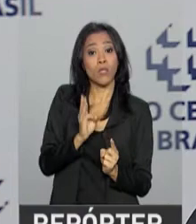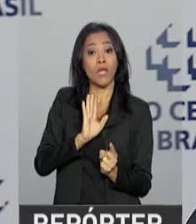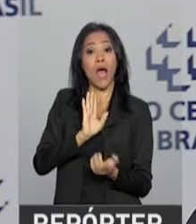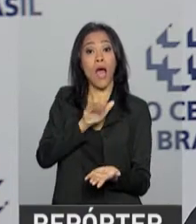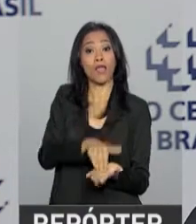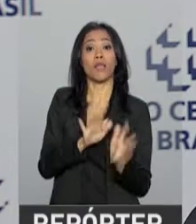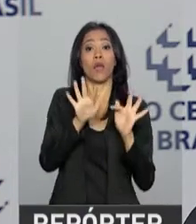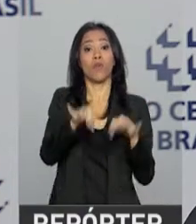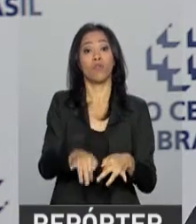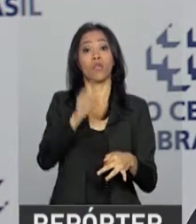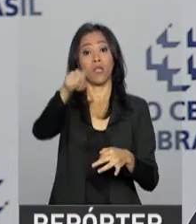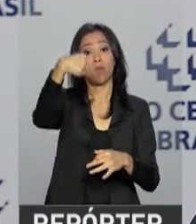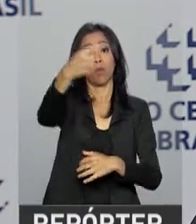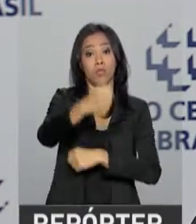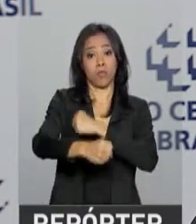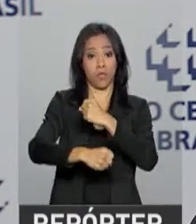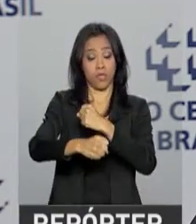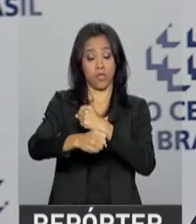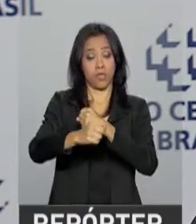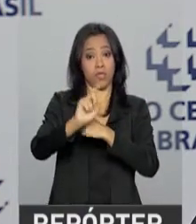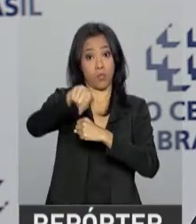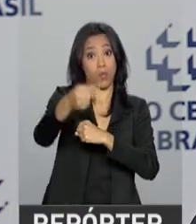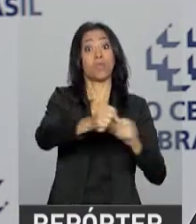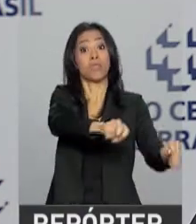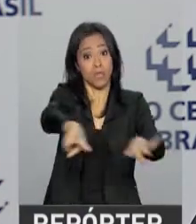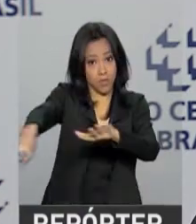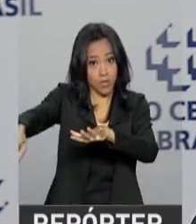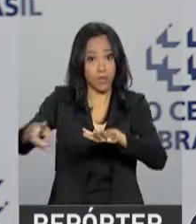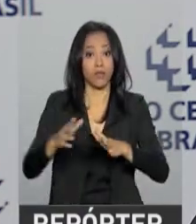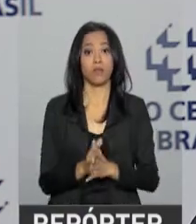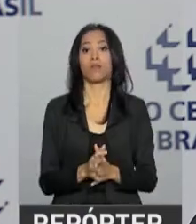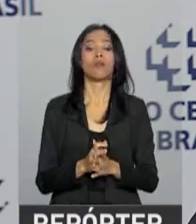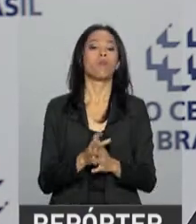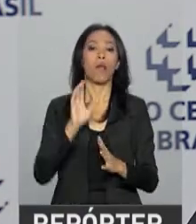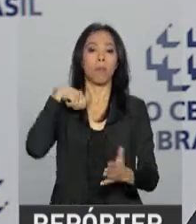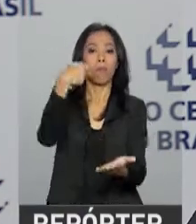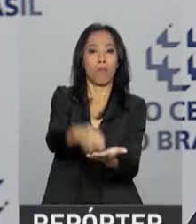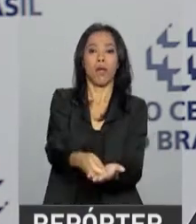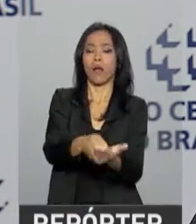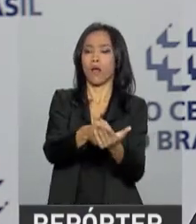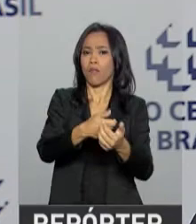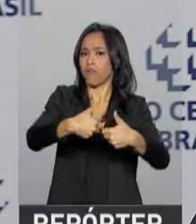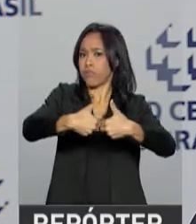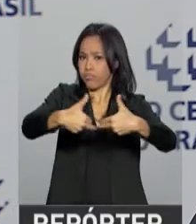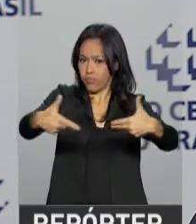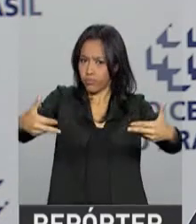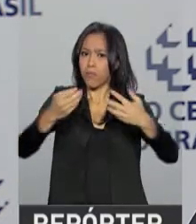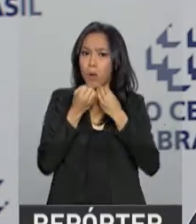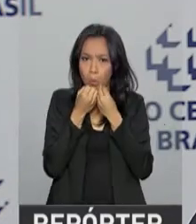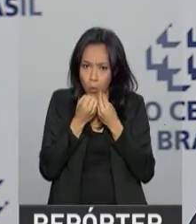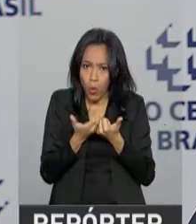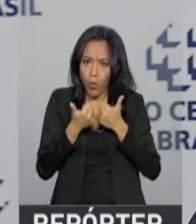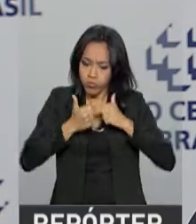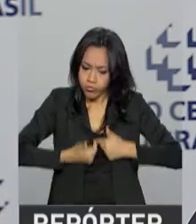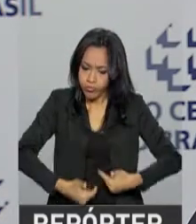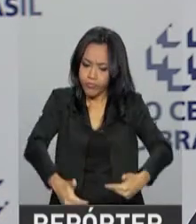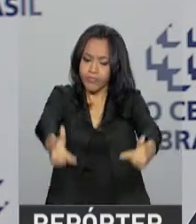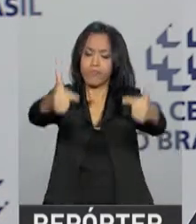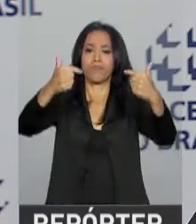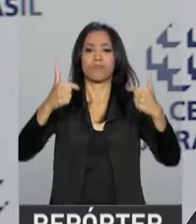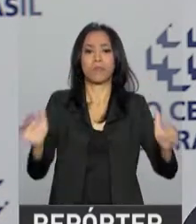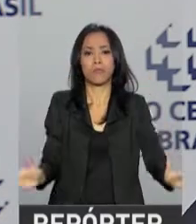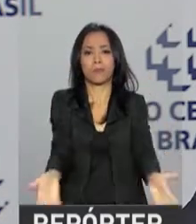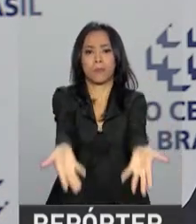que vem aproveite e deixe oferecer rede e garantir o bom funcionamento dos mercados